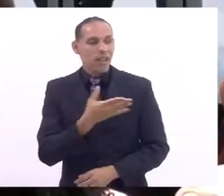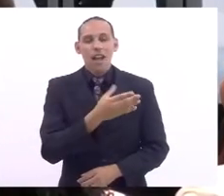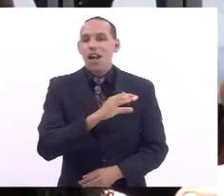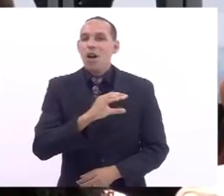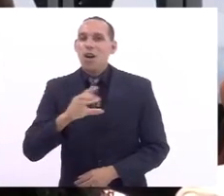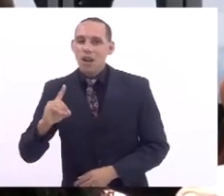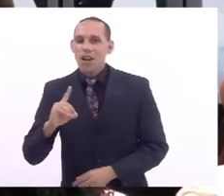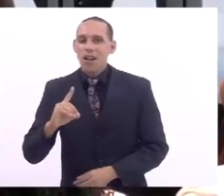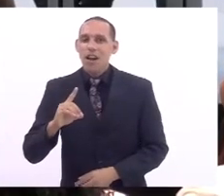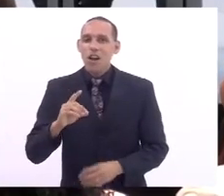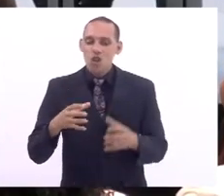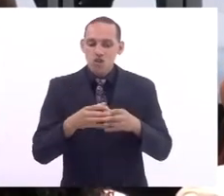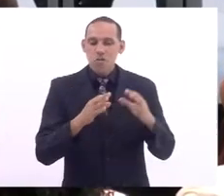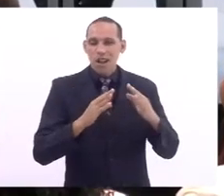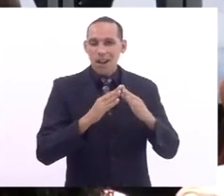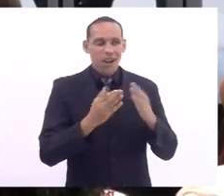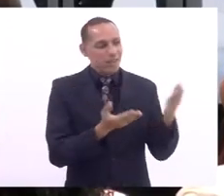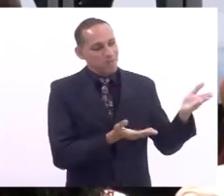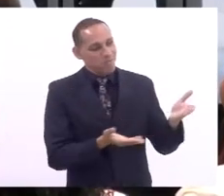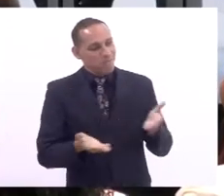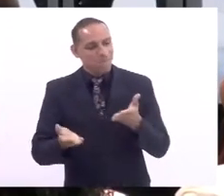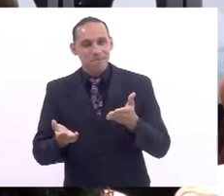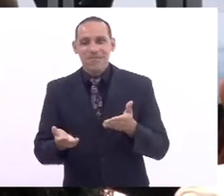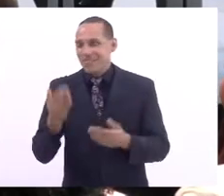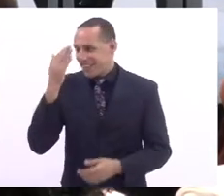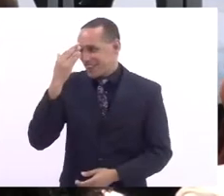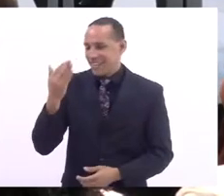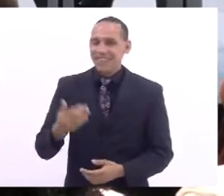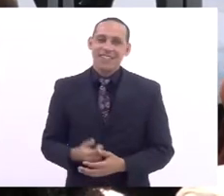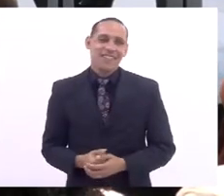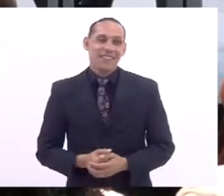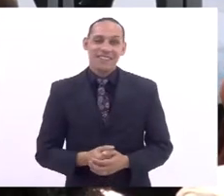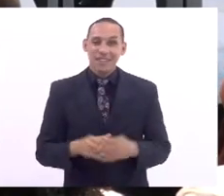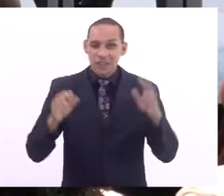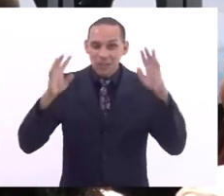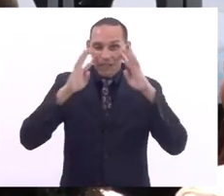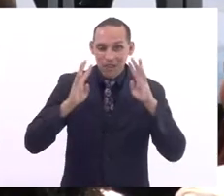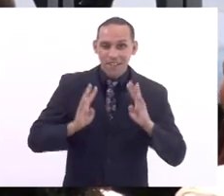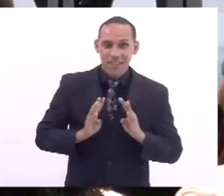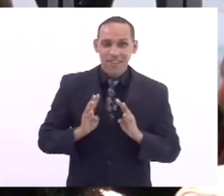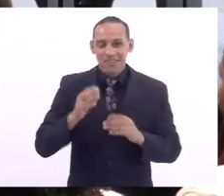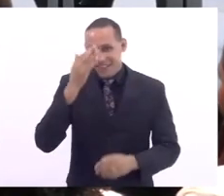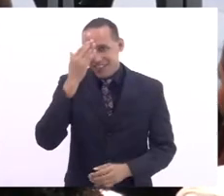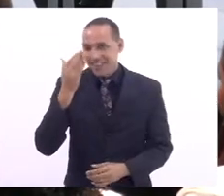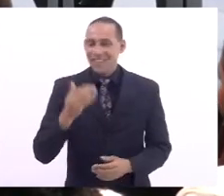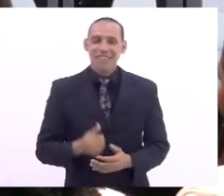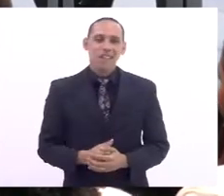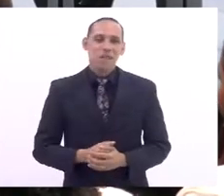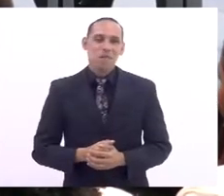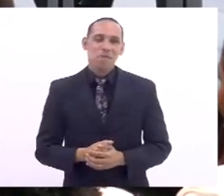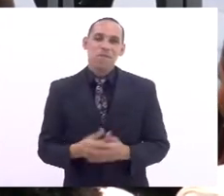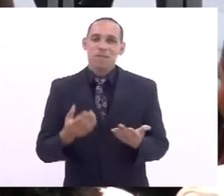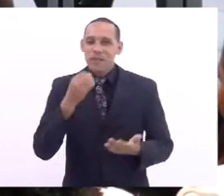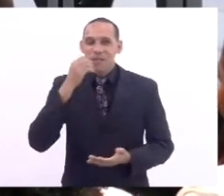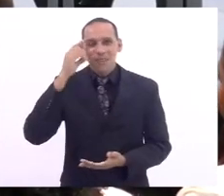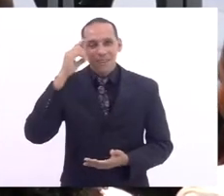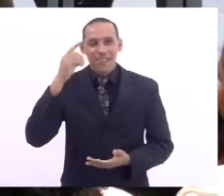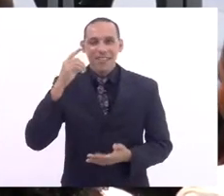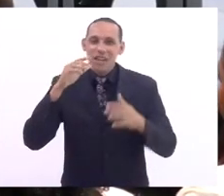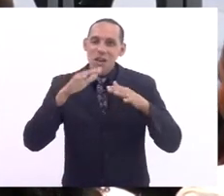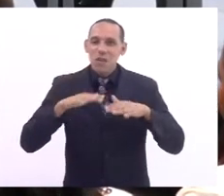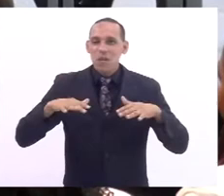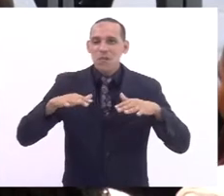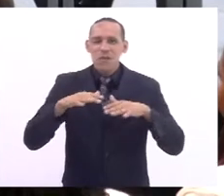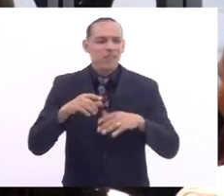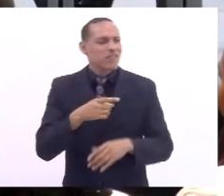coordenadora do grupo casa Mariana você tem palavra obrigada obrigada Bom dia a todas